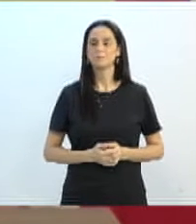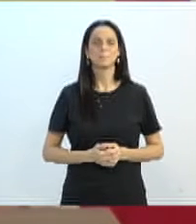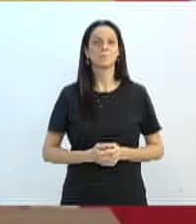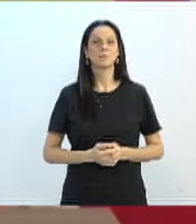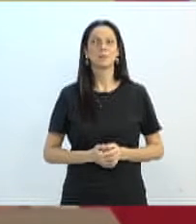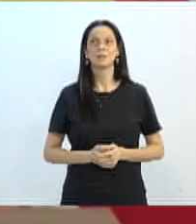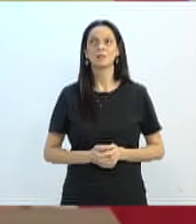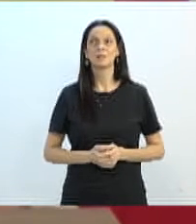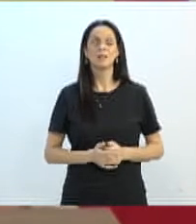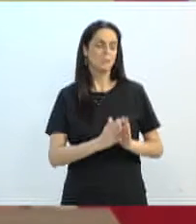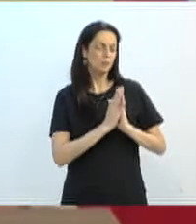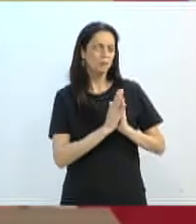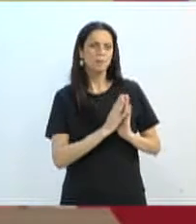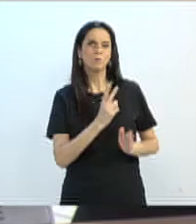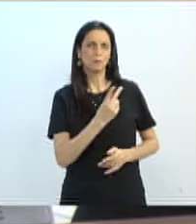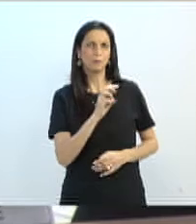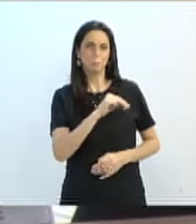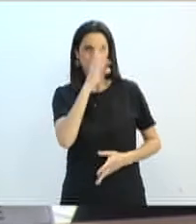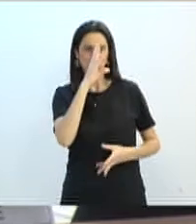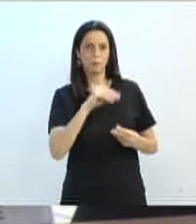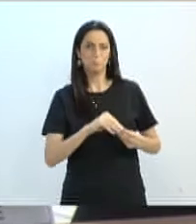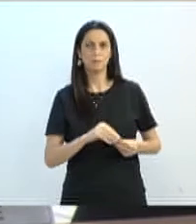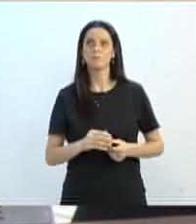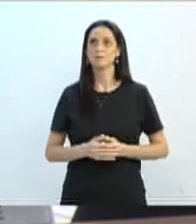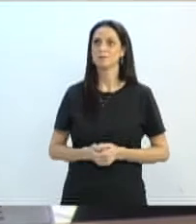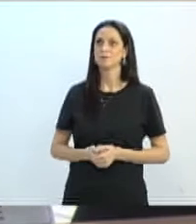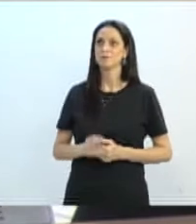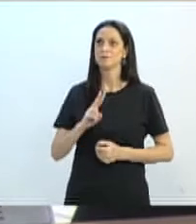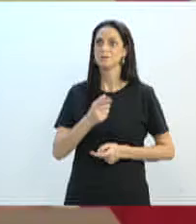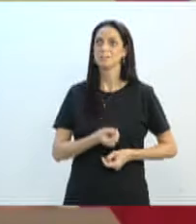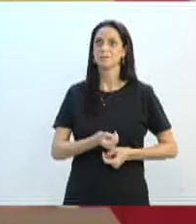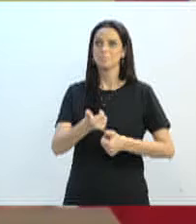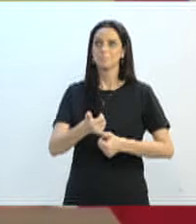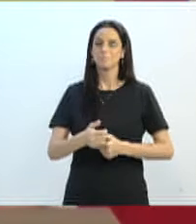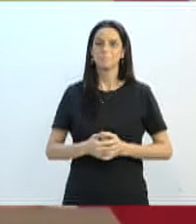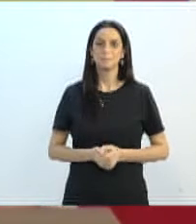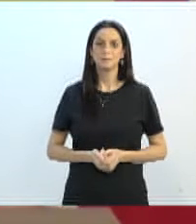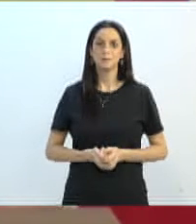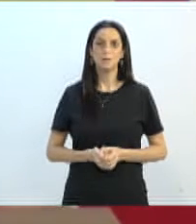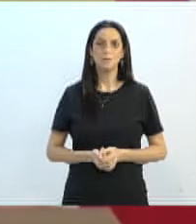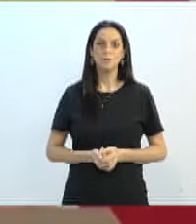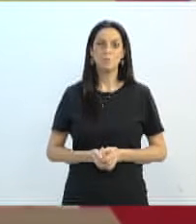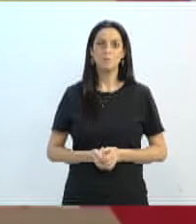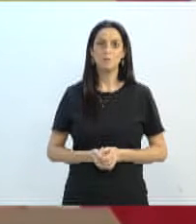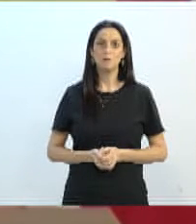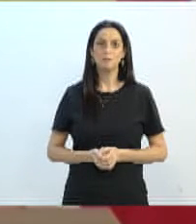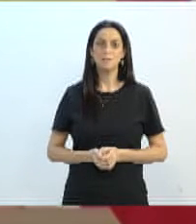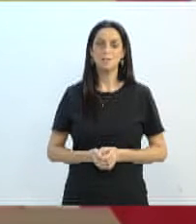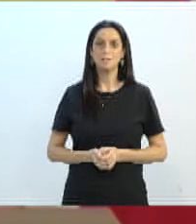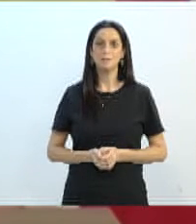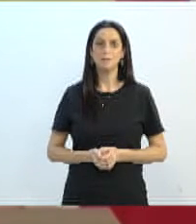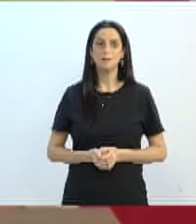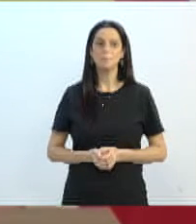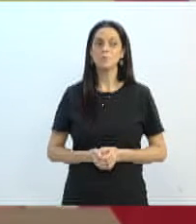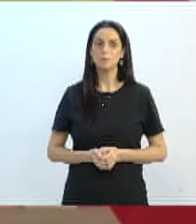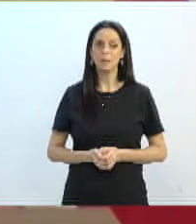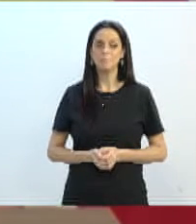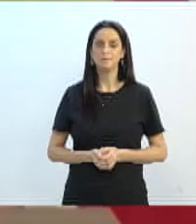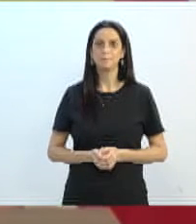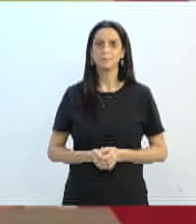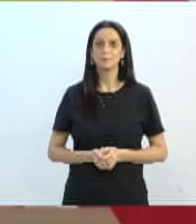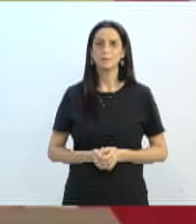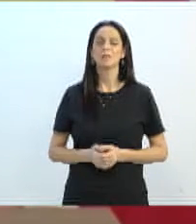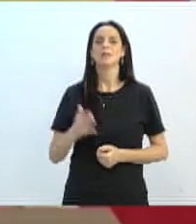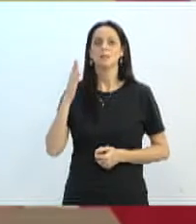1 minuto e 50, 2 minutos para concluir. 2 minutos para o senhor concluir seu pronunciamento. Obrigado, vereador Silmar. Vereador Adriano Pereira, eu sei